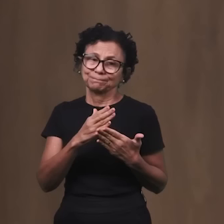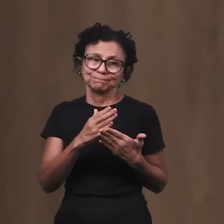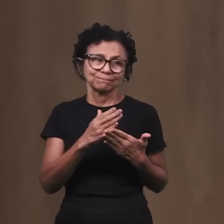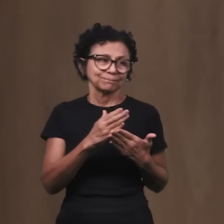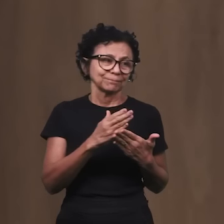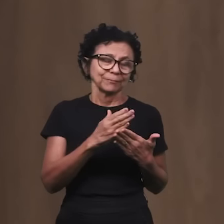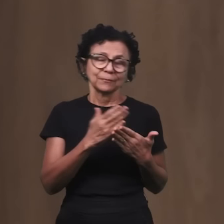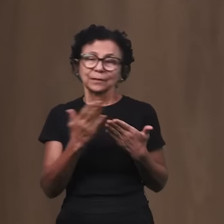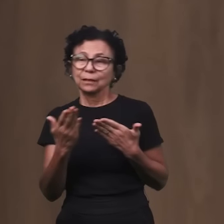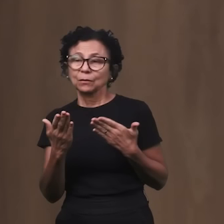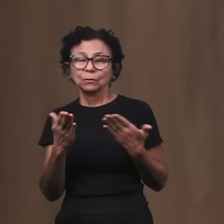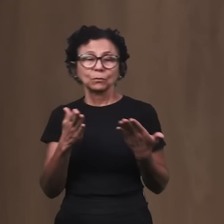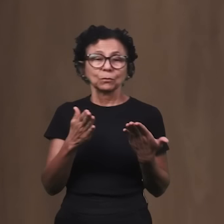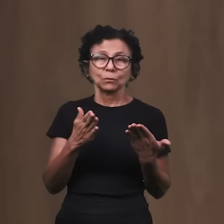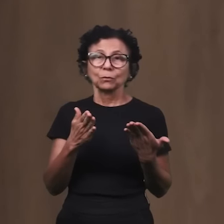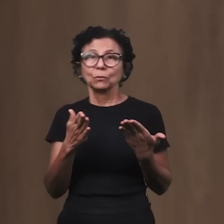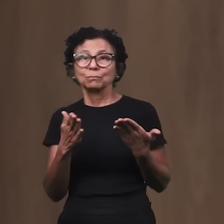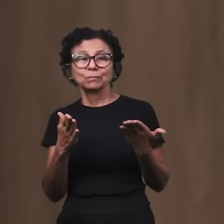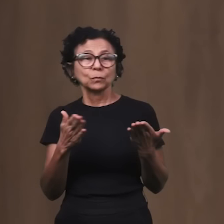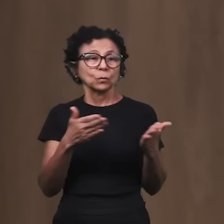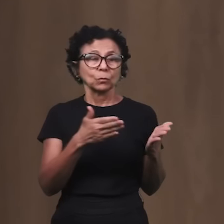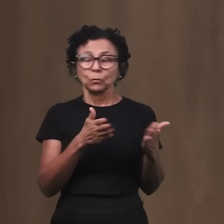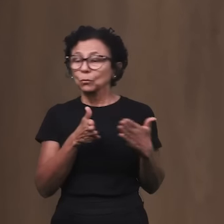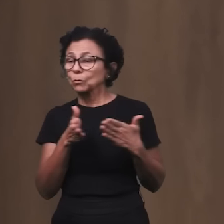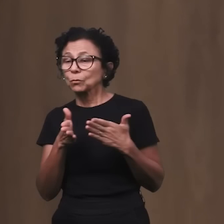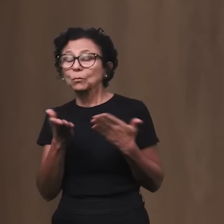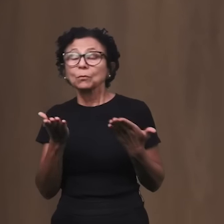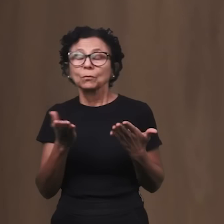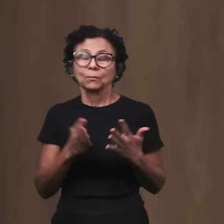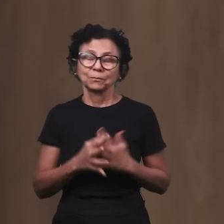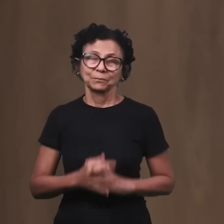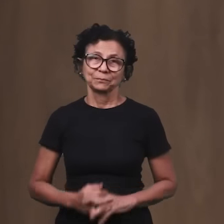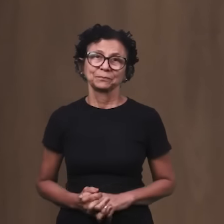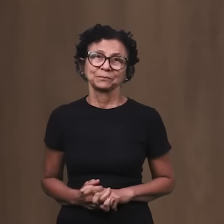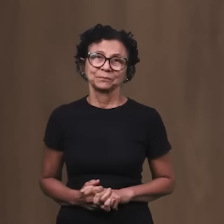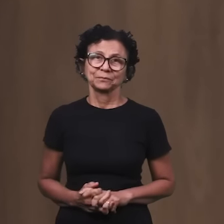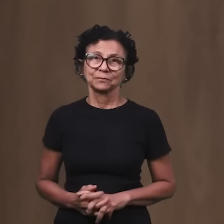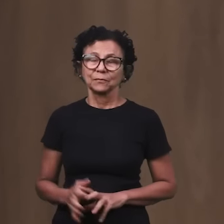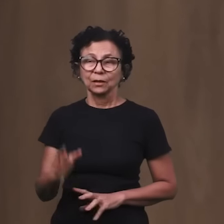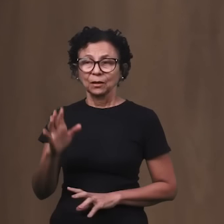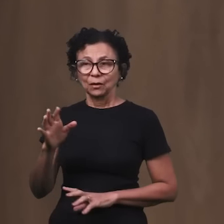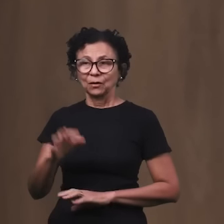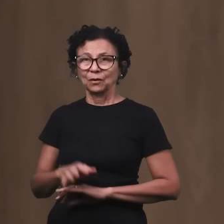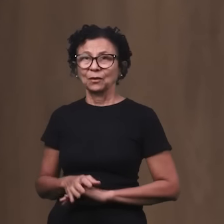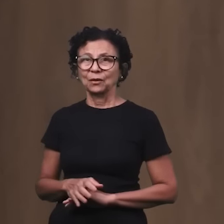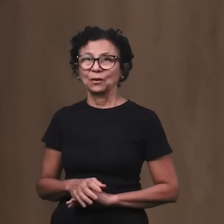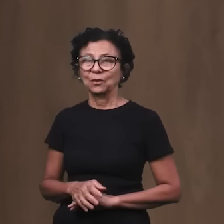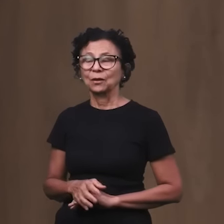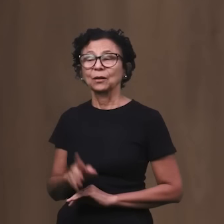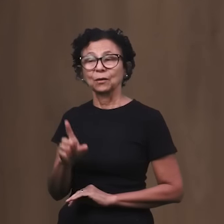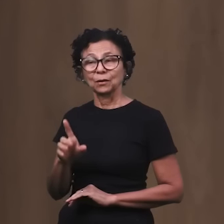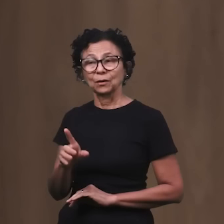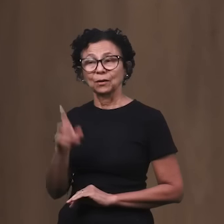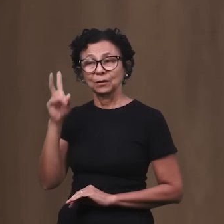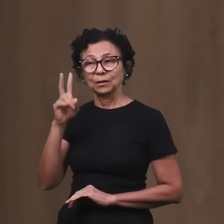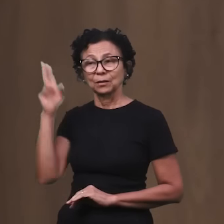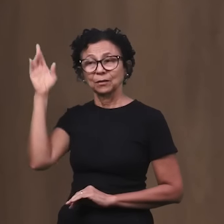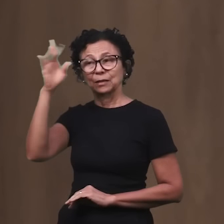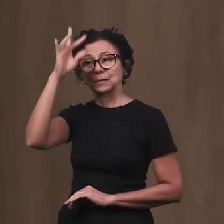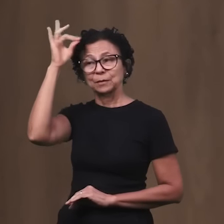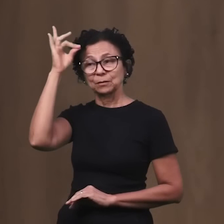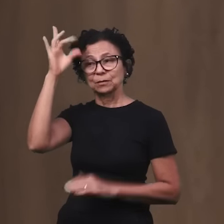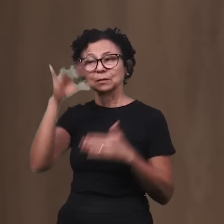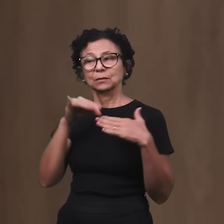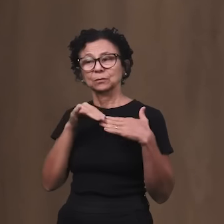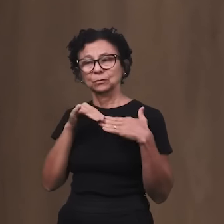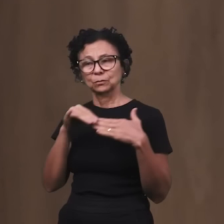qual rumo ele seguir. Só que nós temos um diferencial, jovem. Nós temos novamente o Espírito Santo para nos